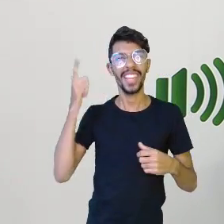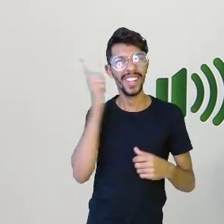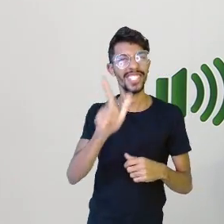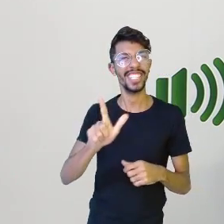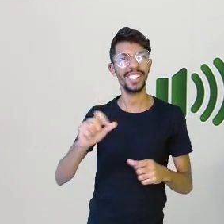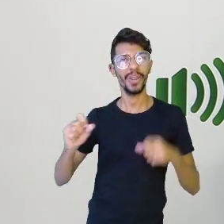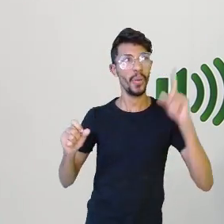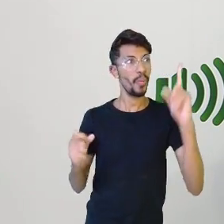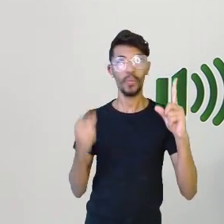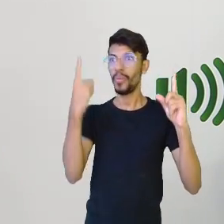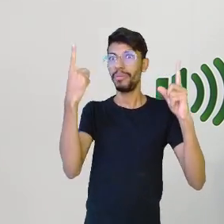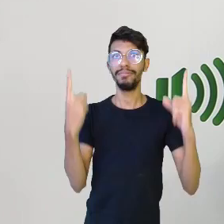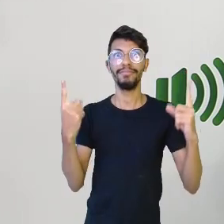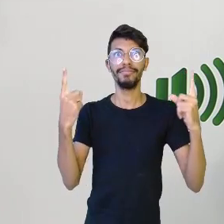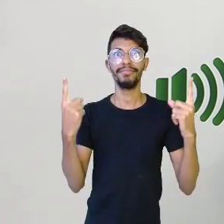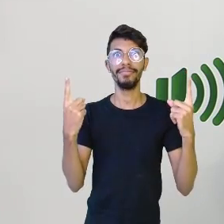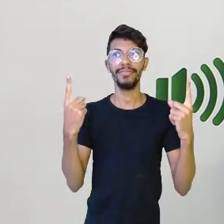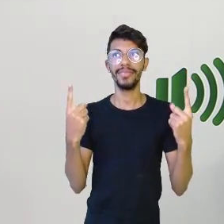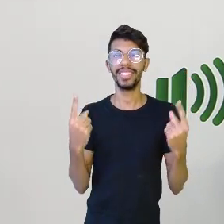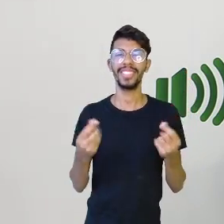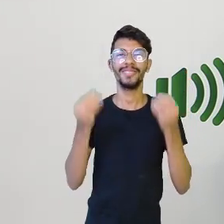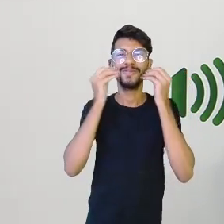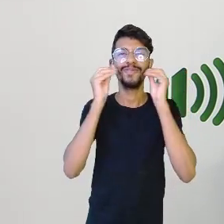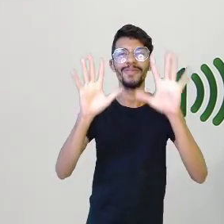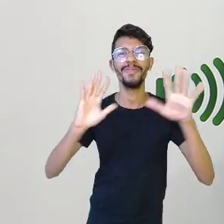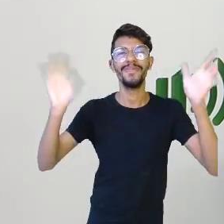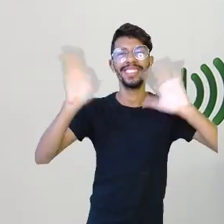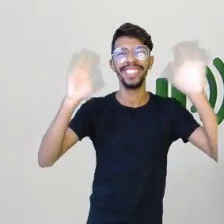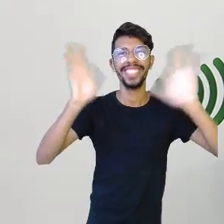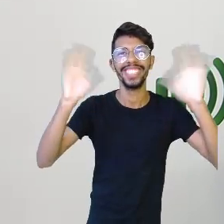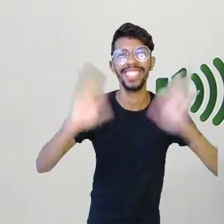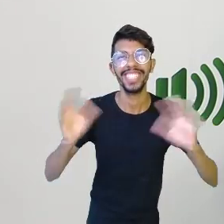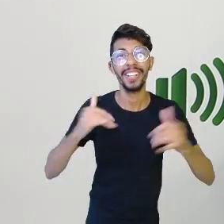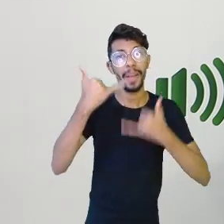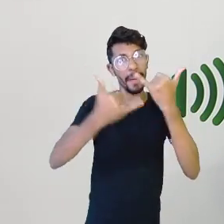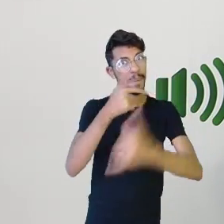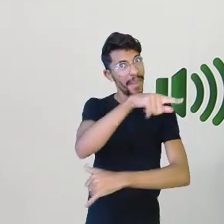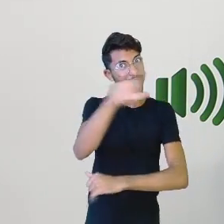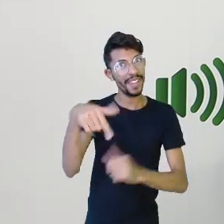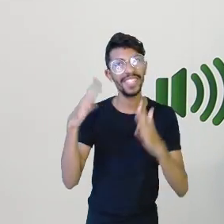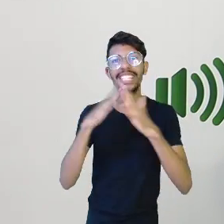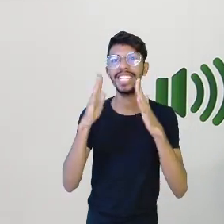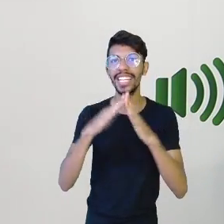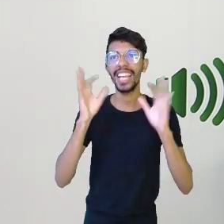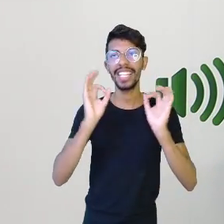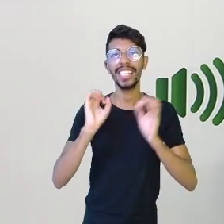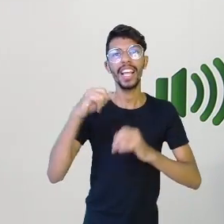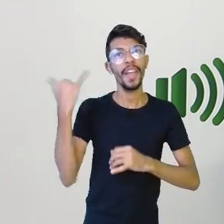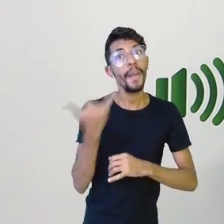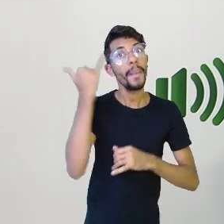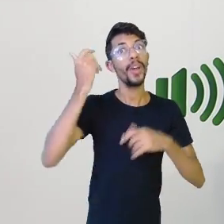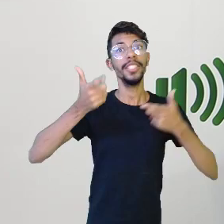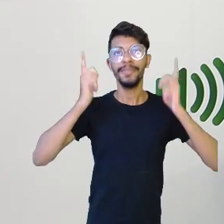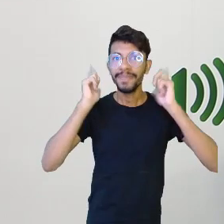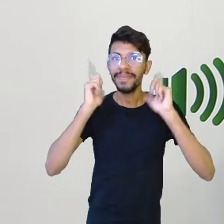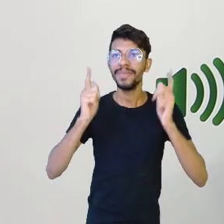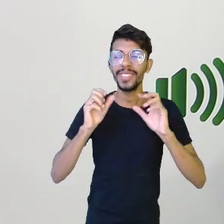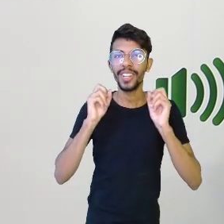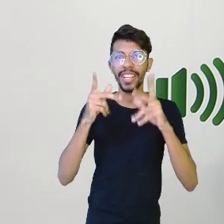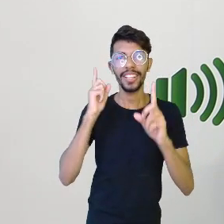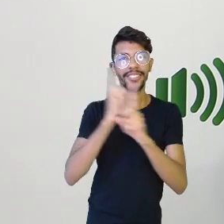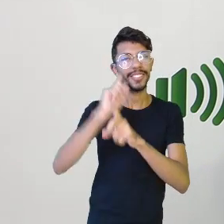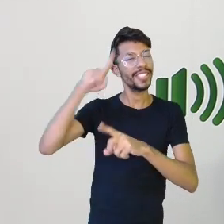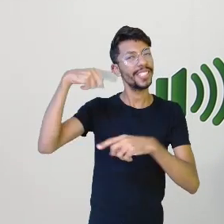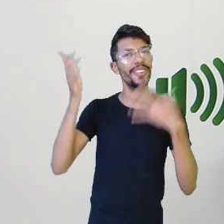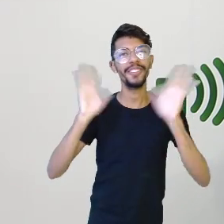pra gente, minha gente. Um beijo no coração de vocês. Brinquem aí em casa. O tá importante bom? é a diversão, tá bom? A gente se vê outra vez.